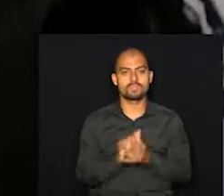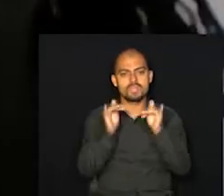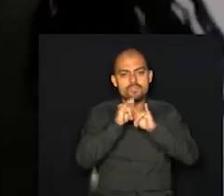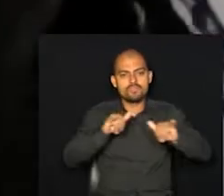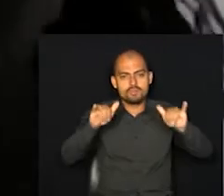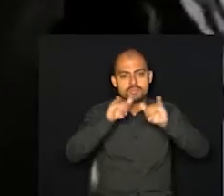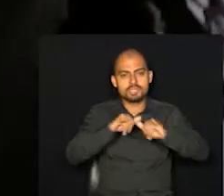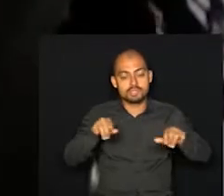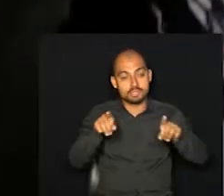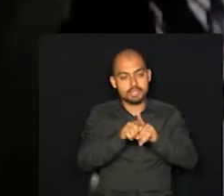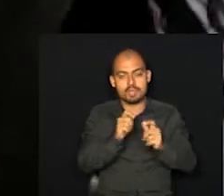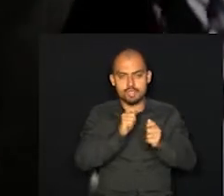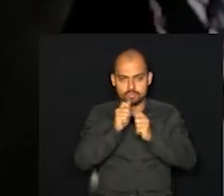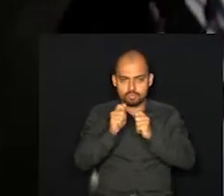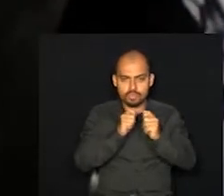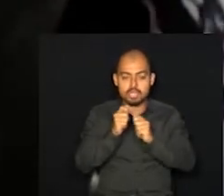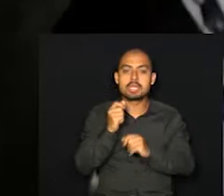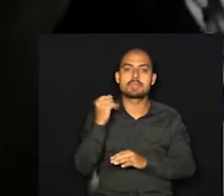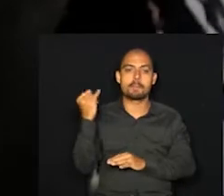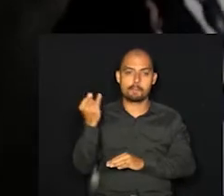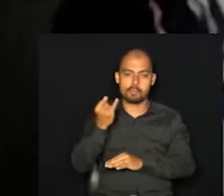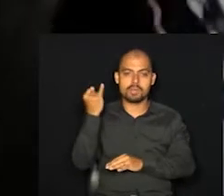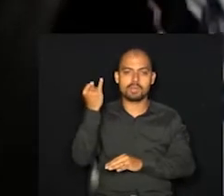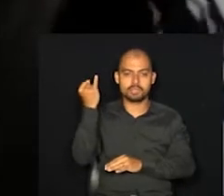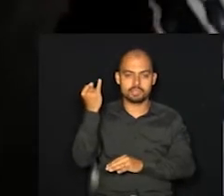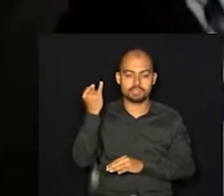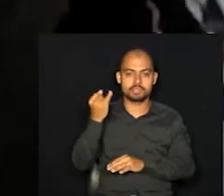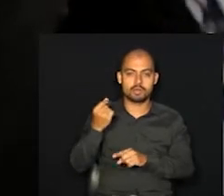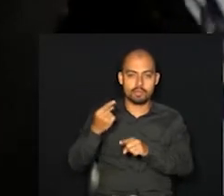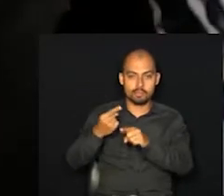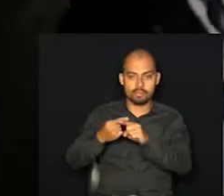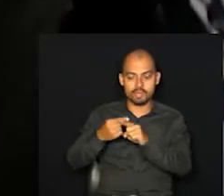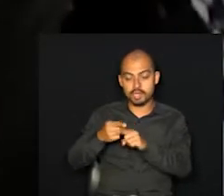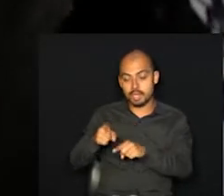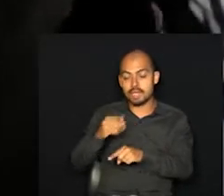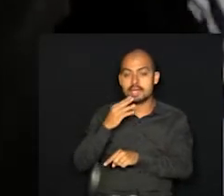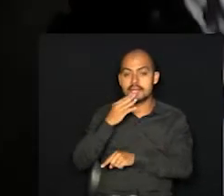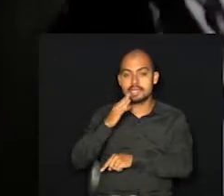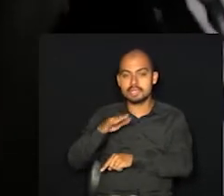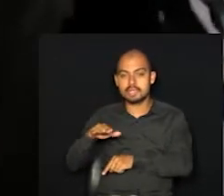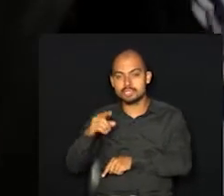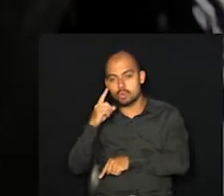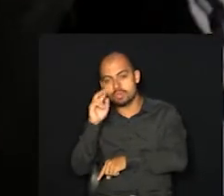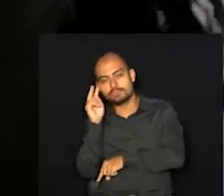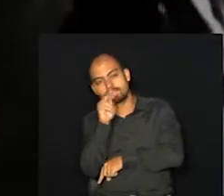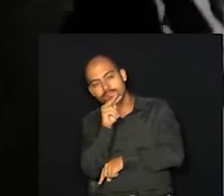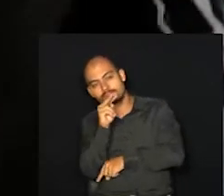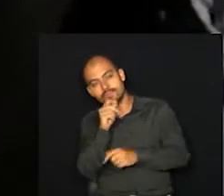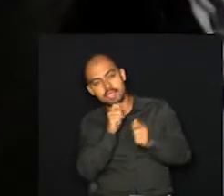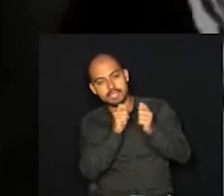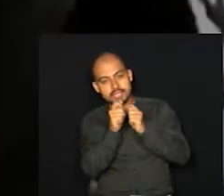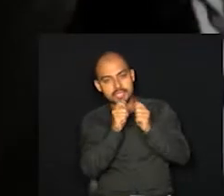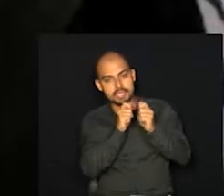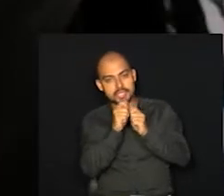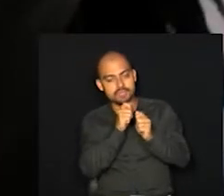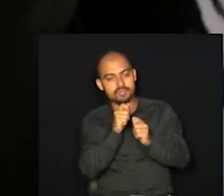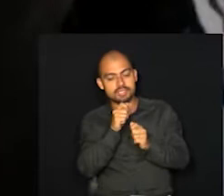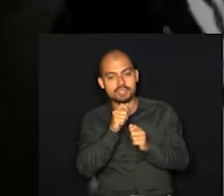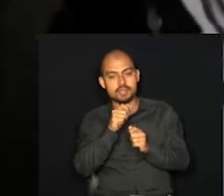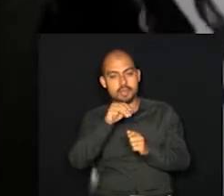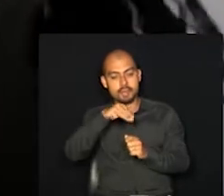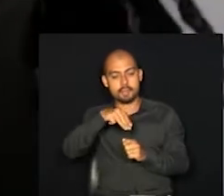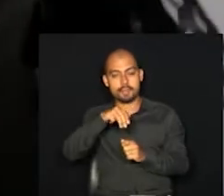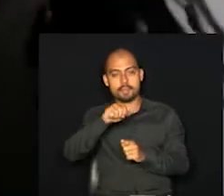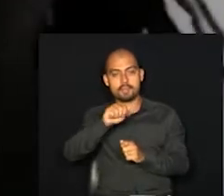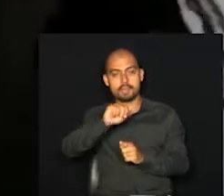jornalismo, ele é muito importante, porque olha, essa criança se viu retratada na Maju, mas ela não falou, nossa, eu sou parecida com a minha professora, olha, minha professora